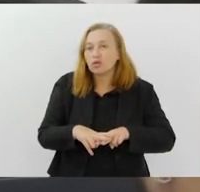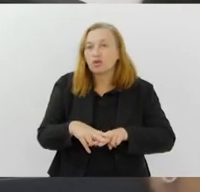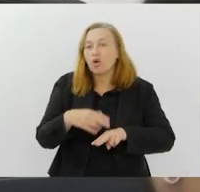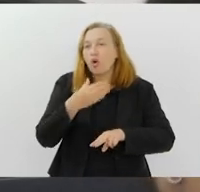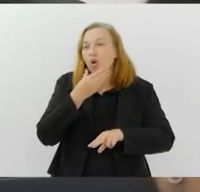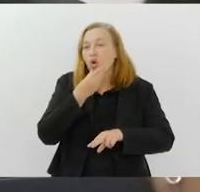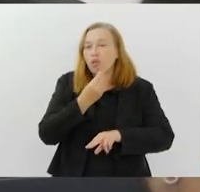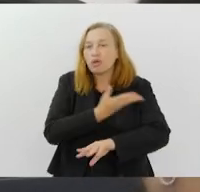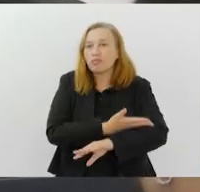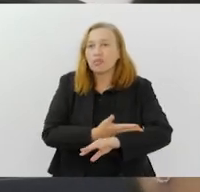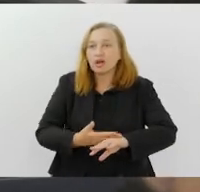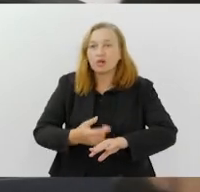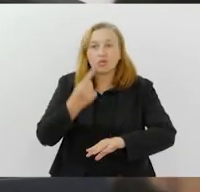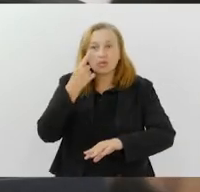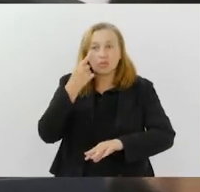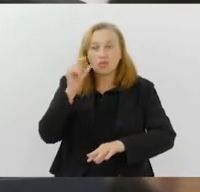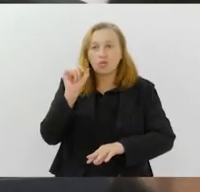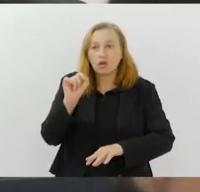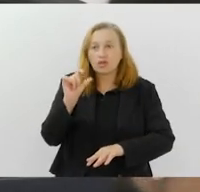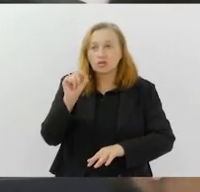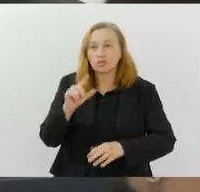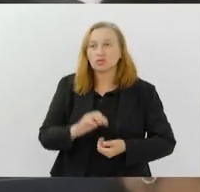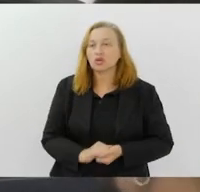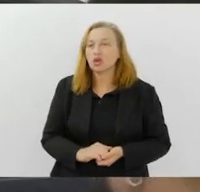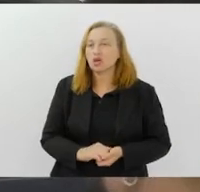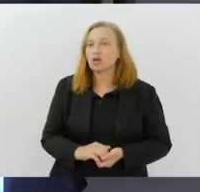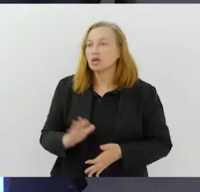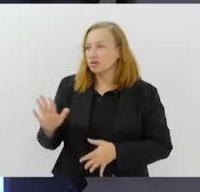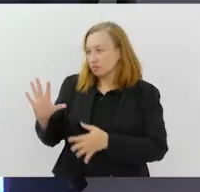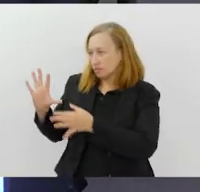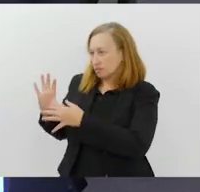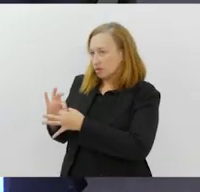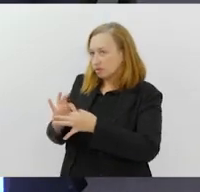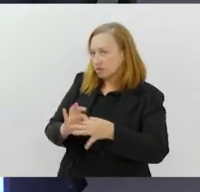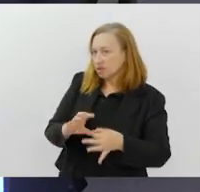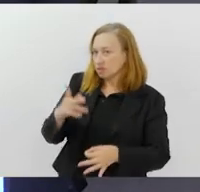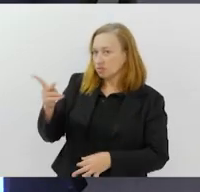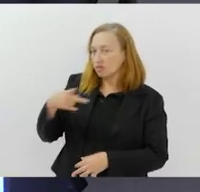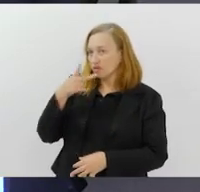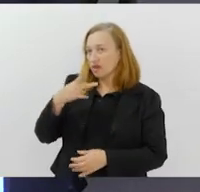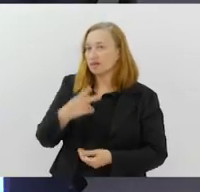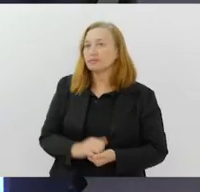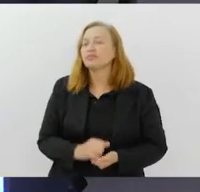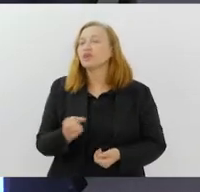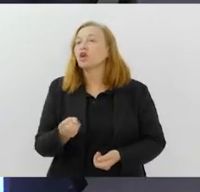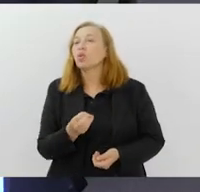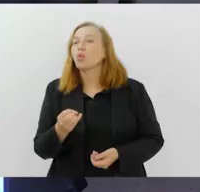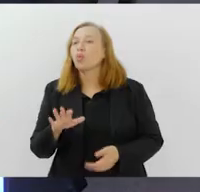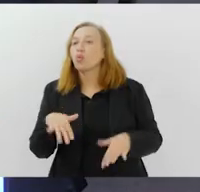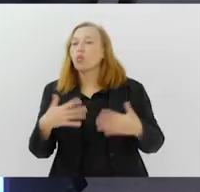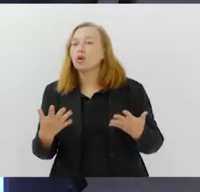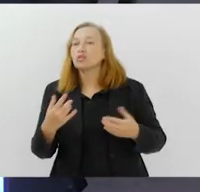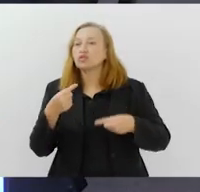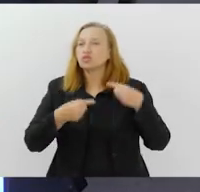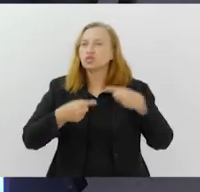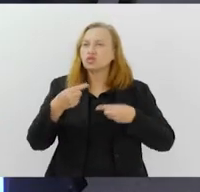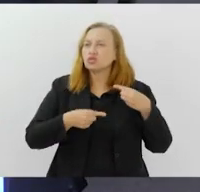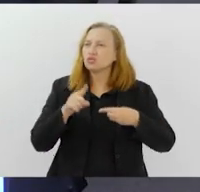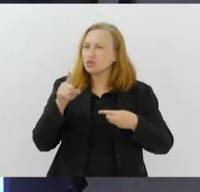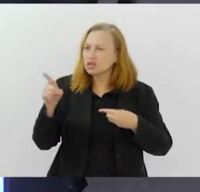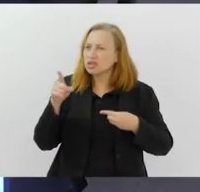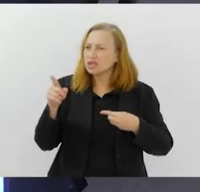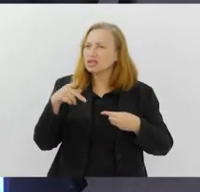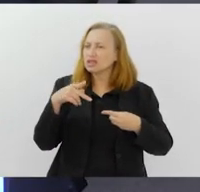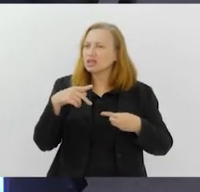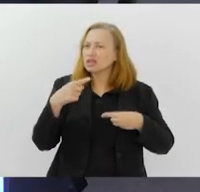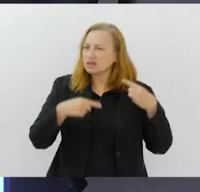azuis Ô negr Gum me permite aqui dentro da tual linha e para reforçar quando a gente tava discutindo você tava nessa